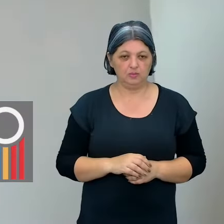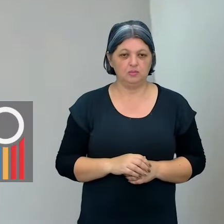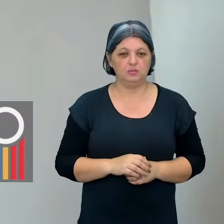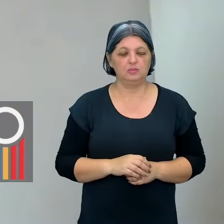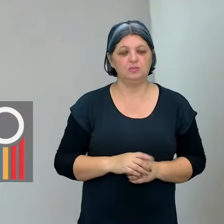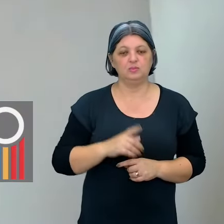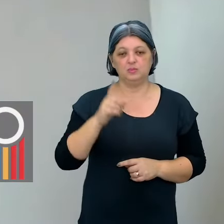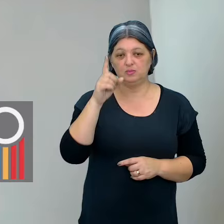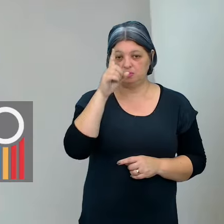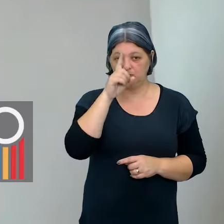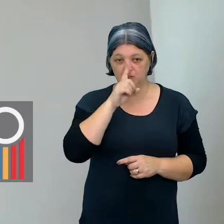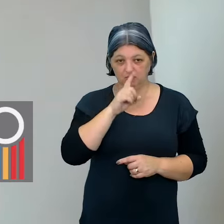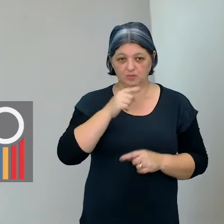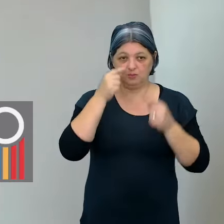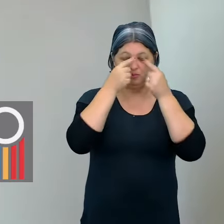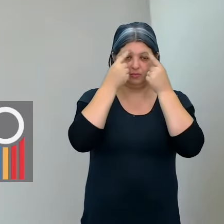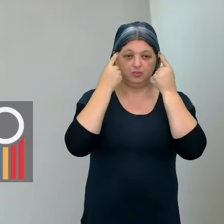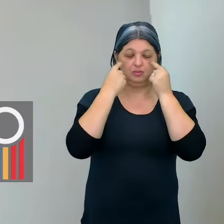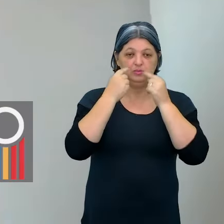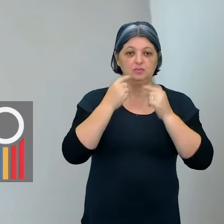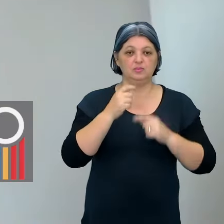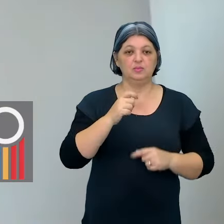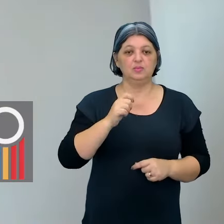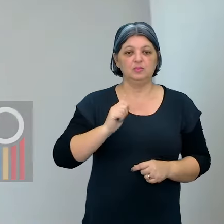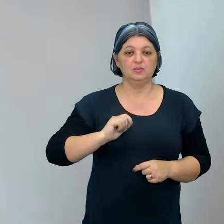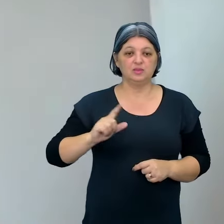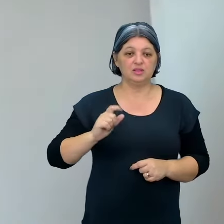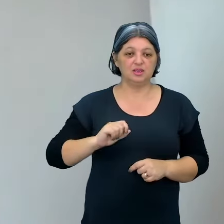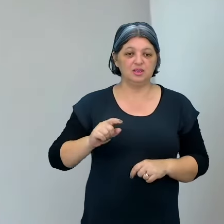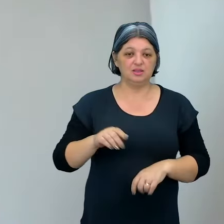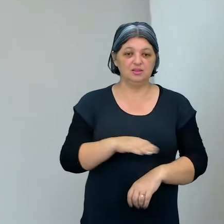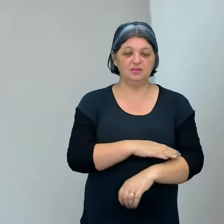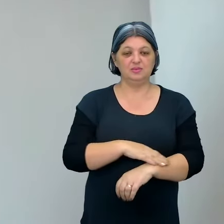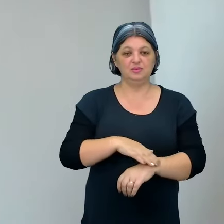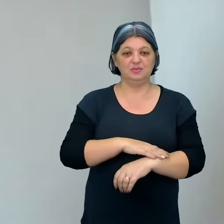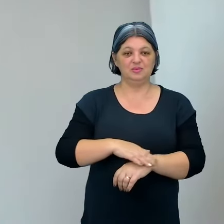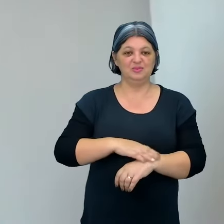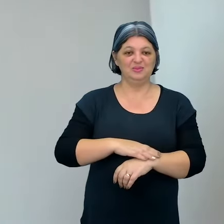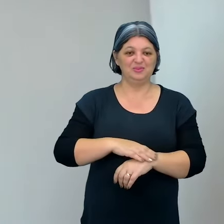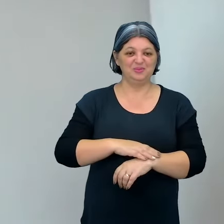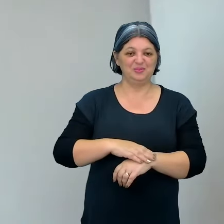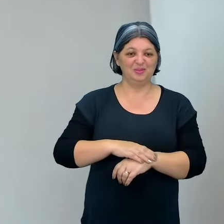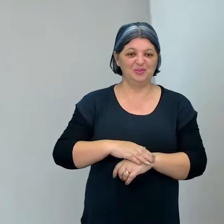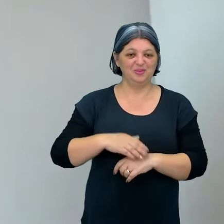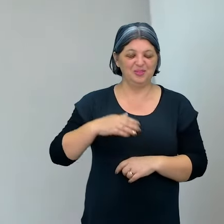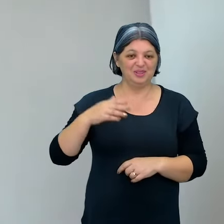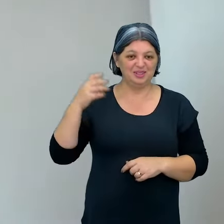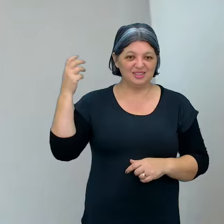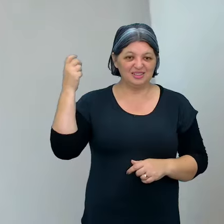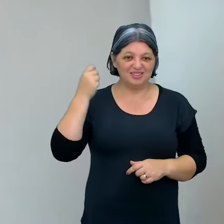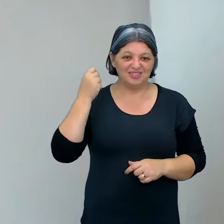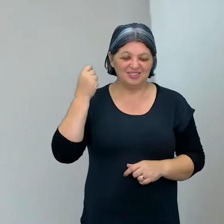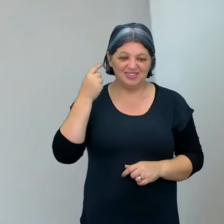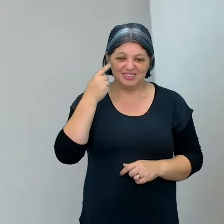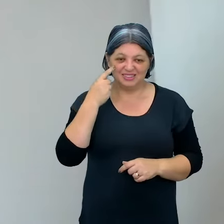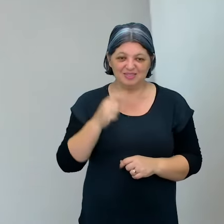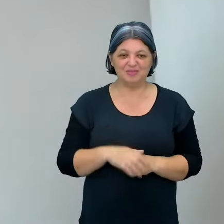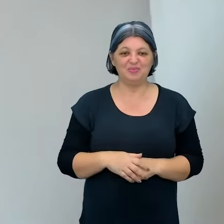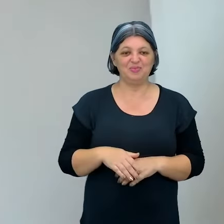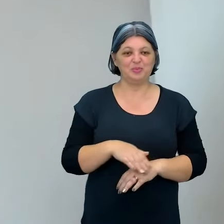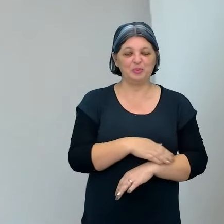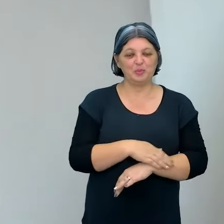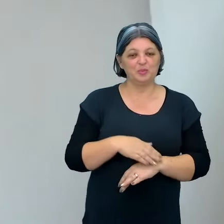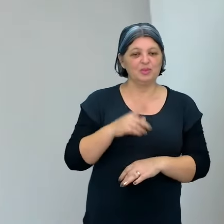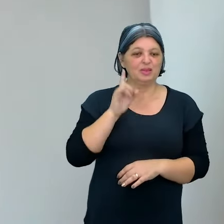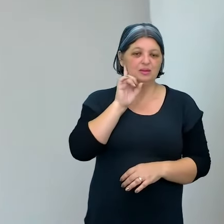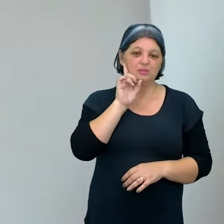loira, tenho os olhos azuis, pele clara, e atrás de mim há uma parede de cor palha, onde